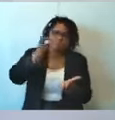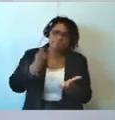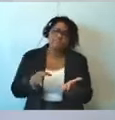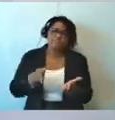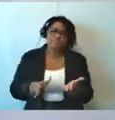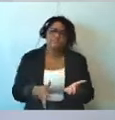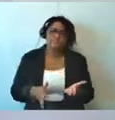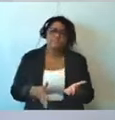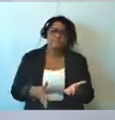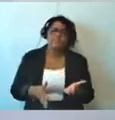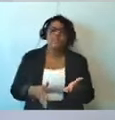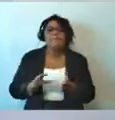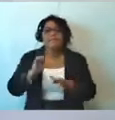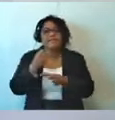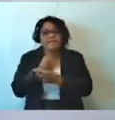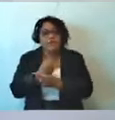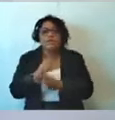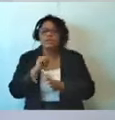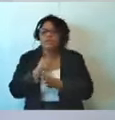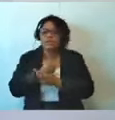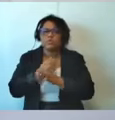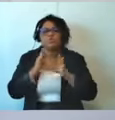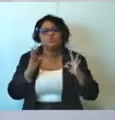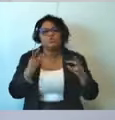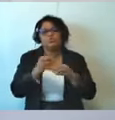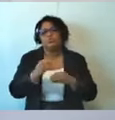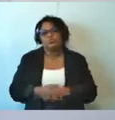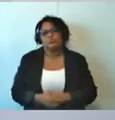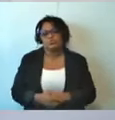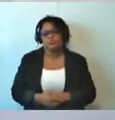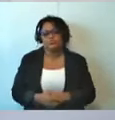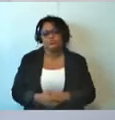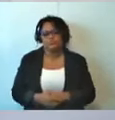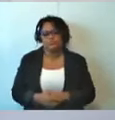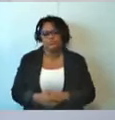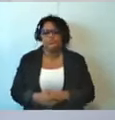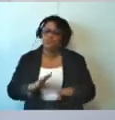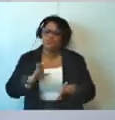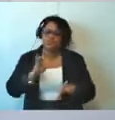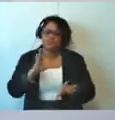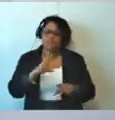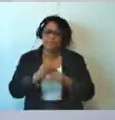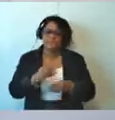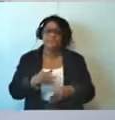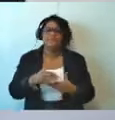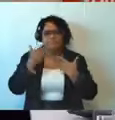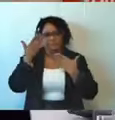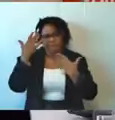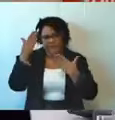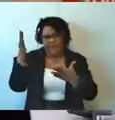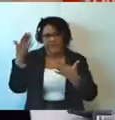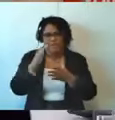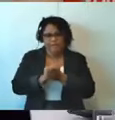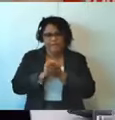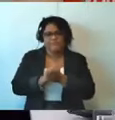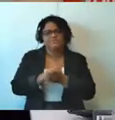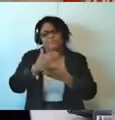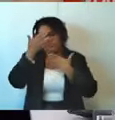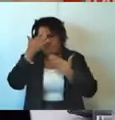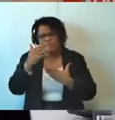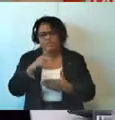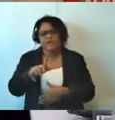mas também dos pedestres que estão transitando nas vias. Mas complementando mesmo, tá? Parabéns, viu, vereador? Obrigado, senhor Gustavo, pela sua